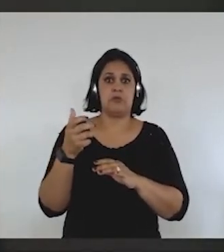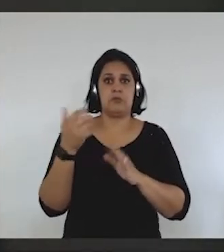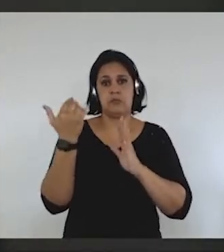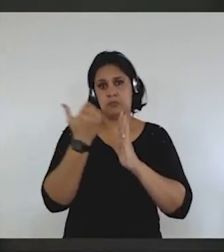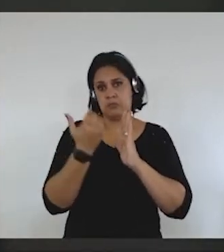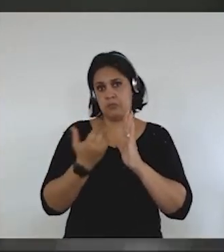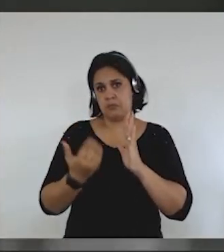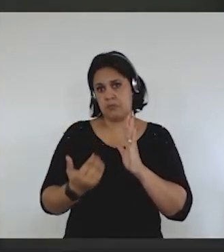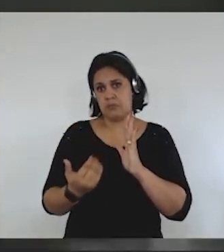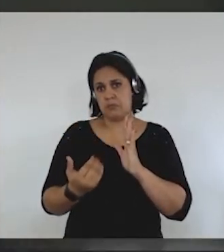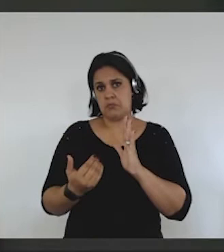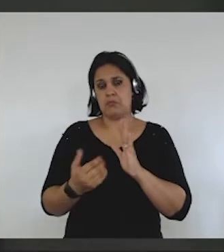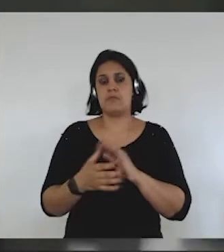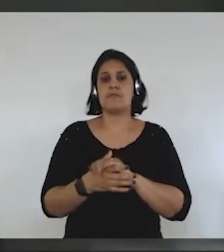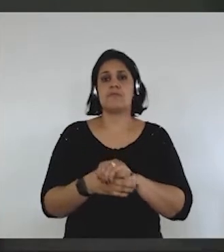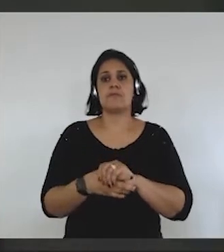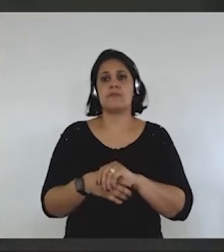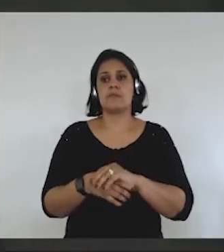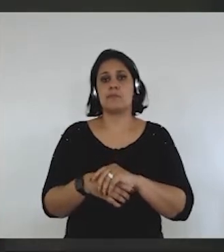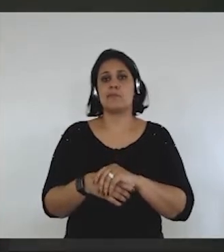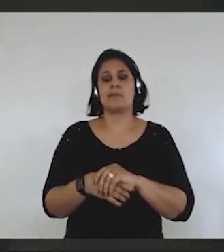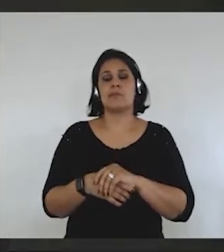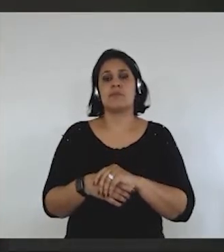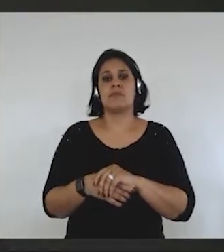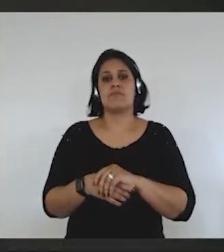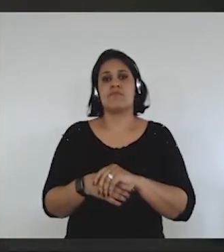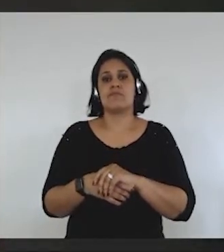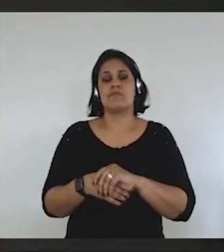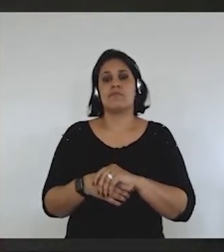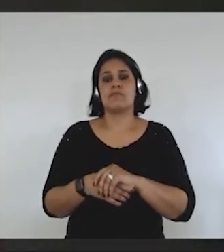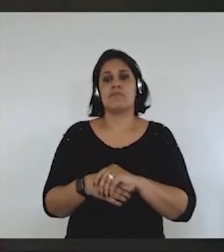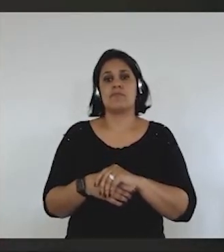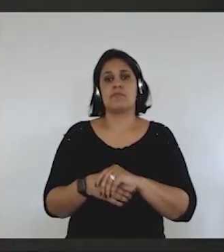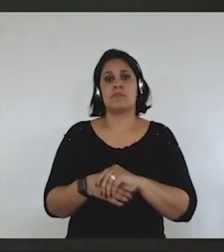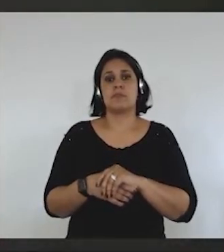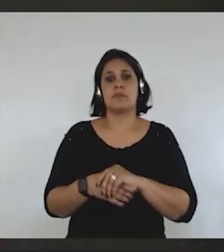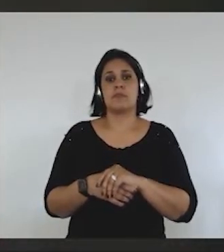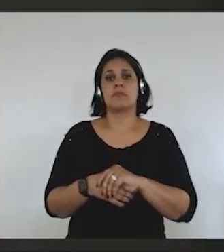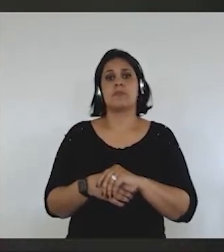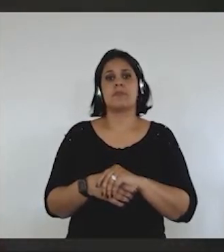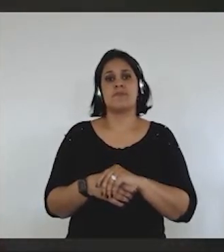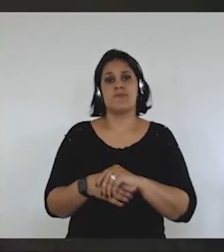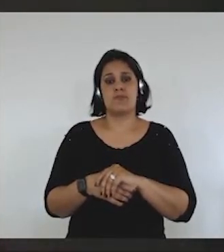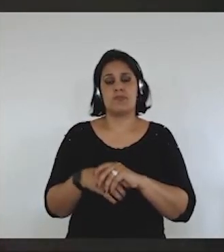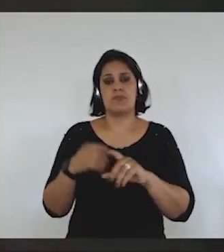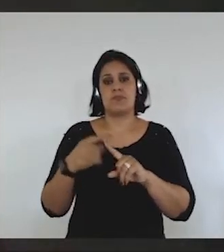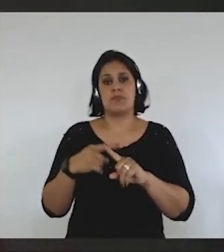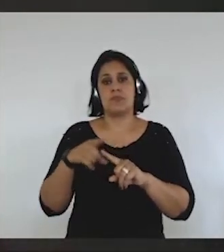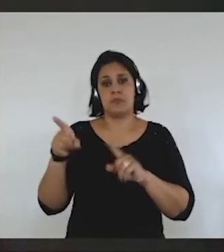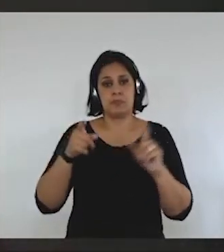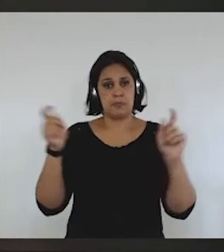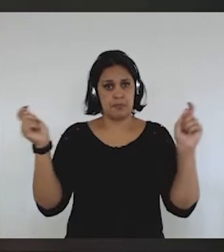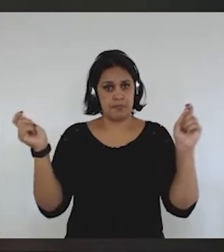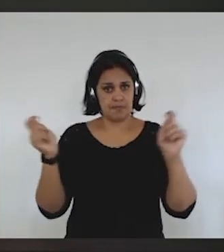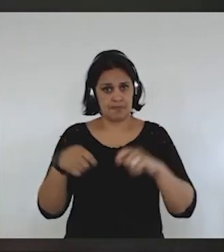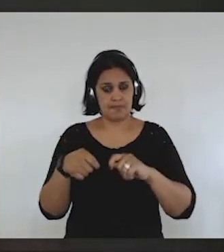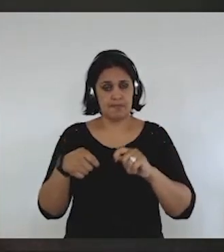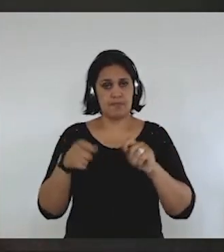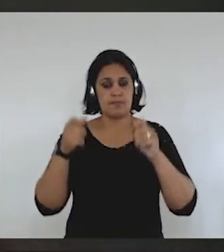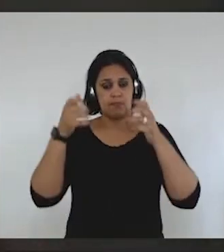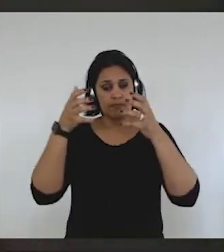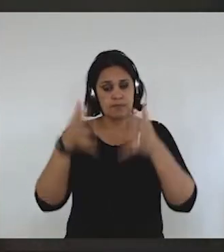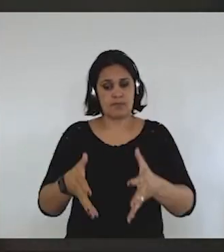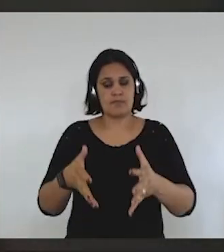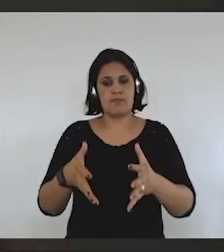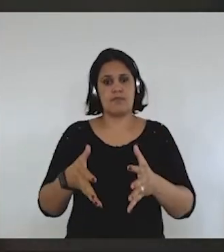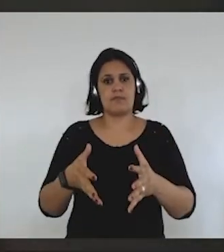que ninguém sabe exatamente quais são agora na pandemia, mas para que eles possam livremente participar